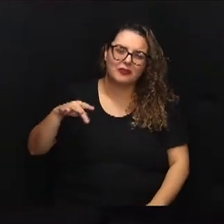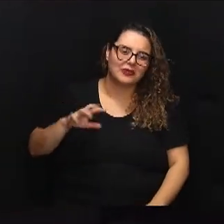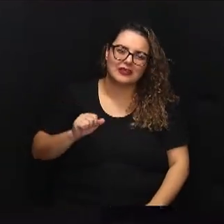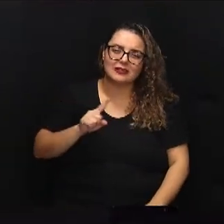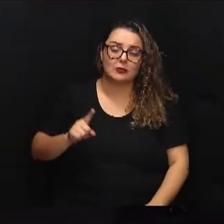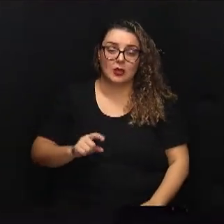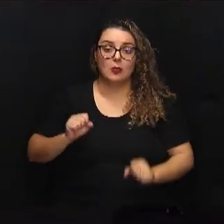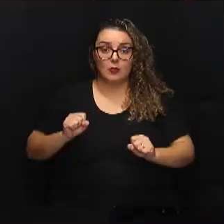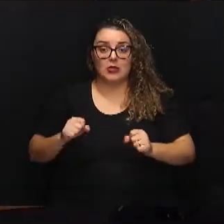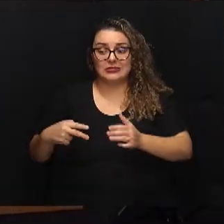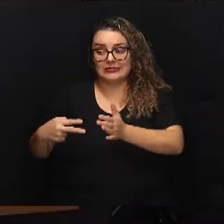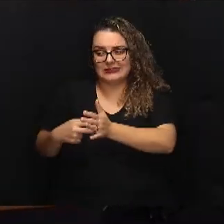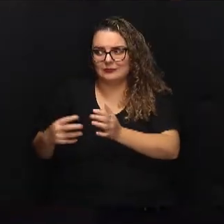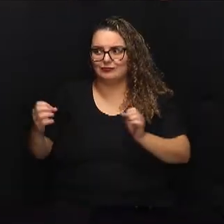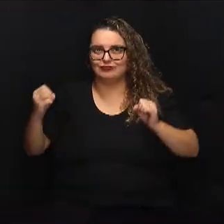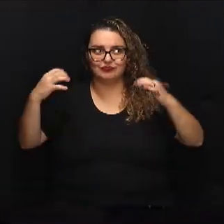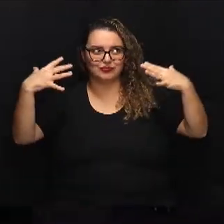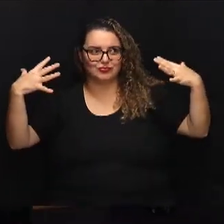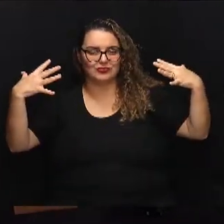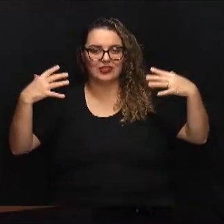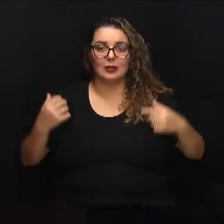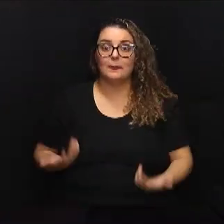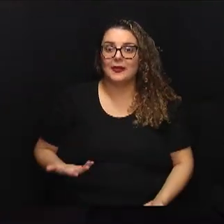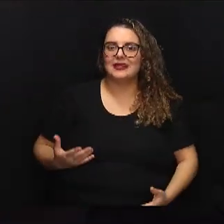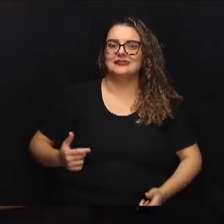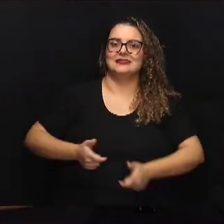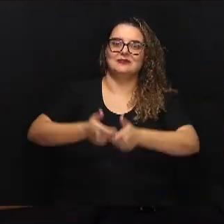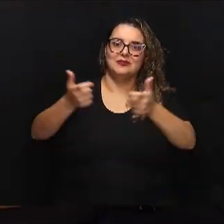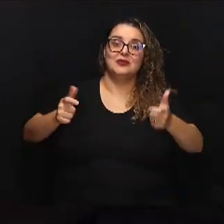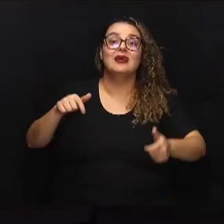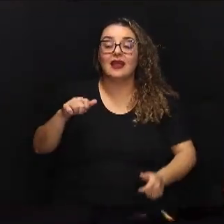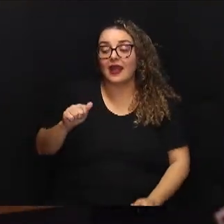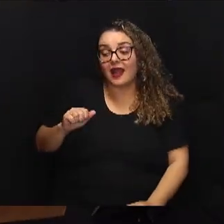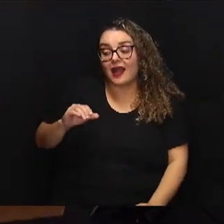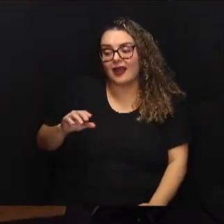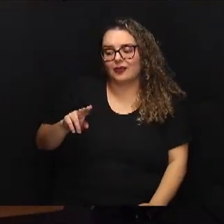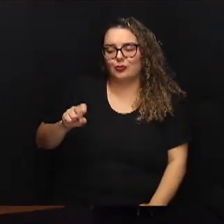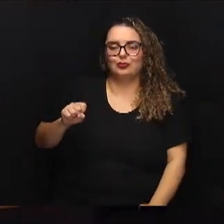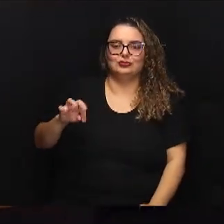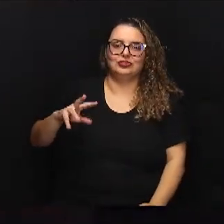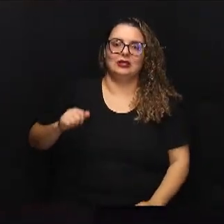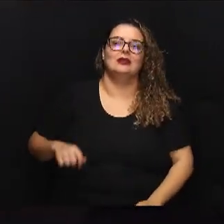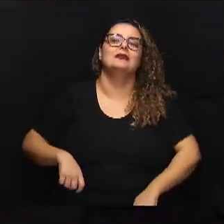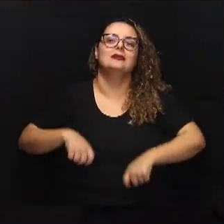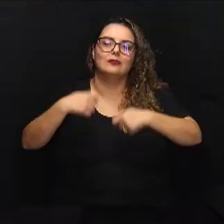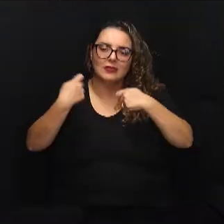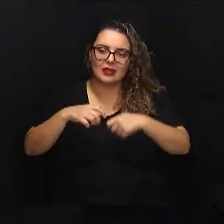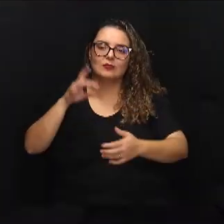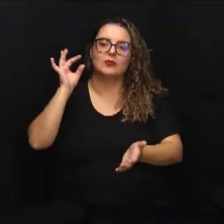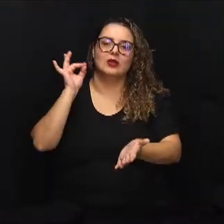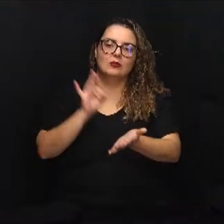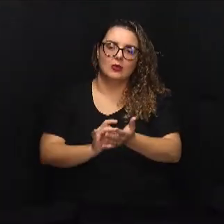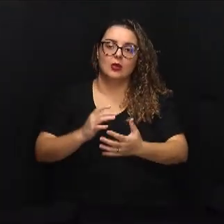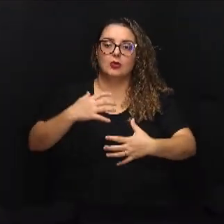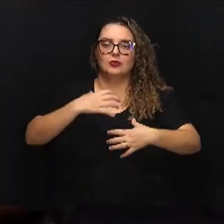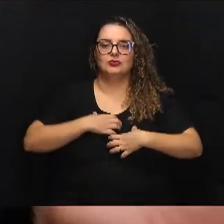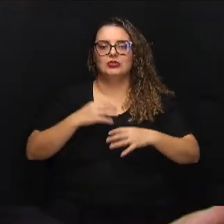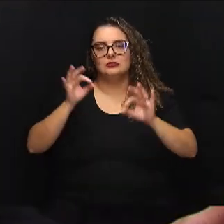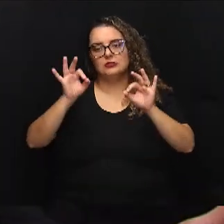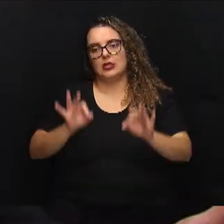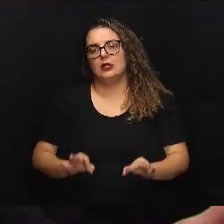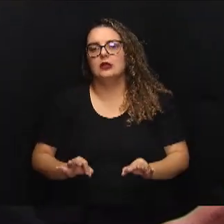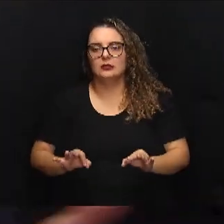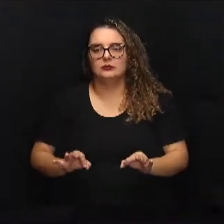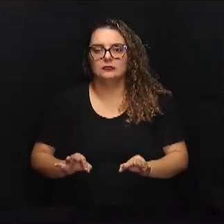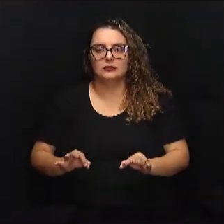grande, mas na maioria das vezes a música sinfônica ela é acústica, então ela precisa realmente ter as condições apropriadas. E